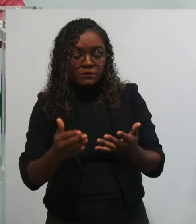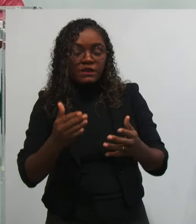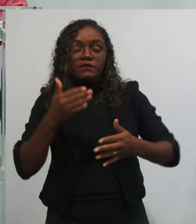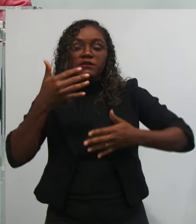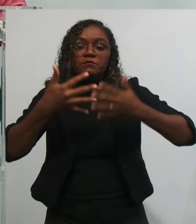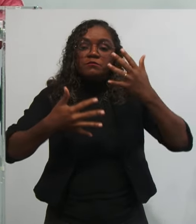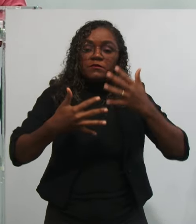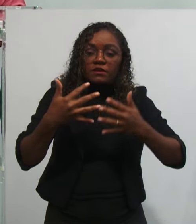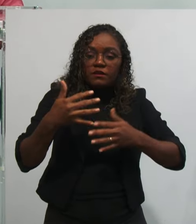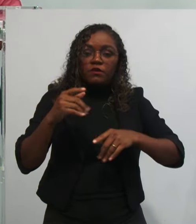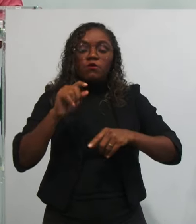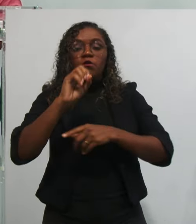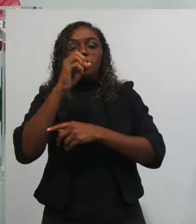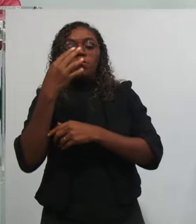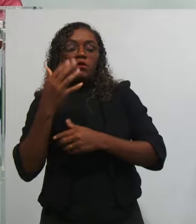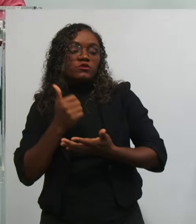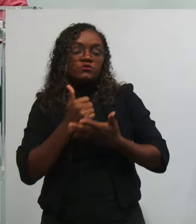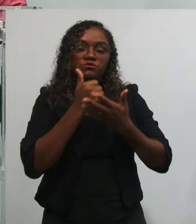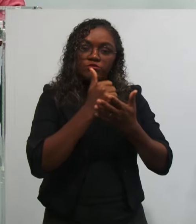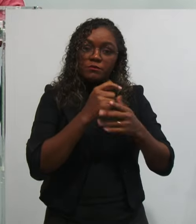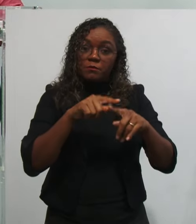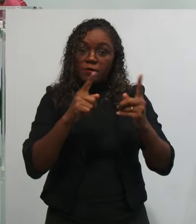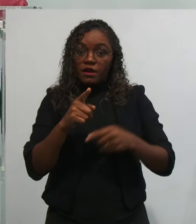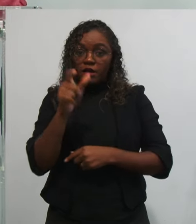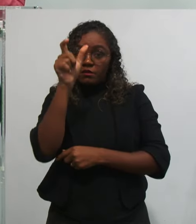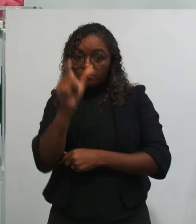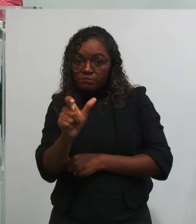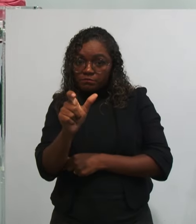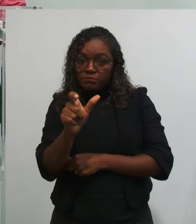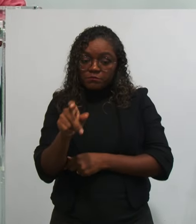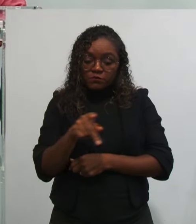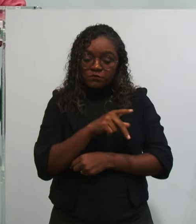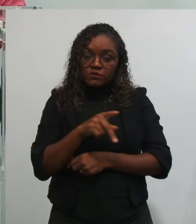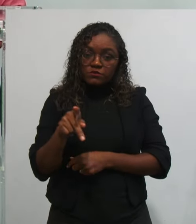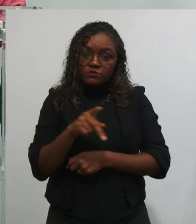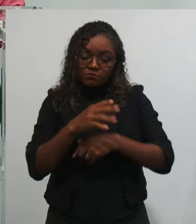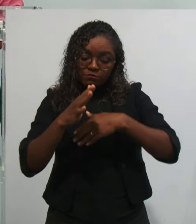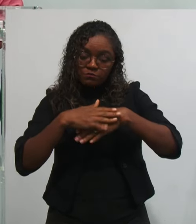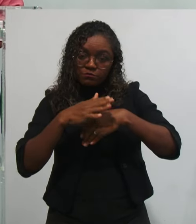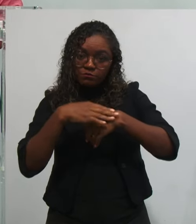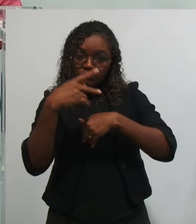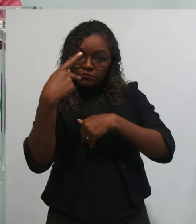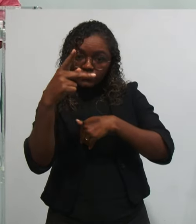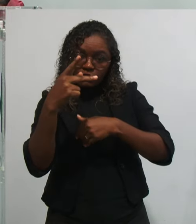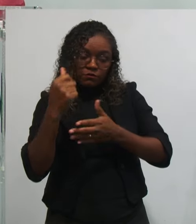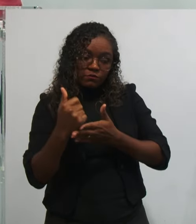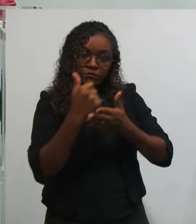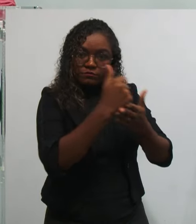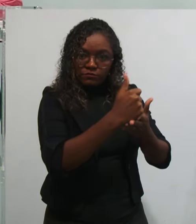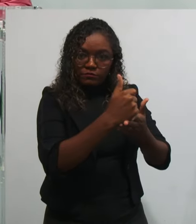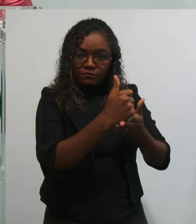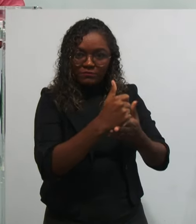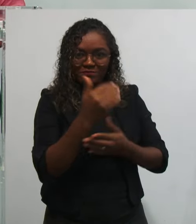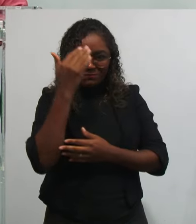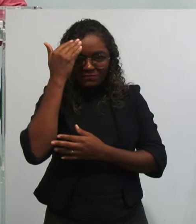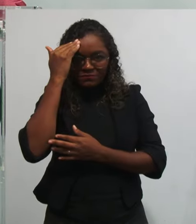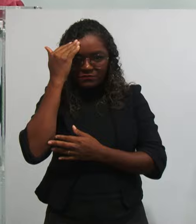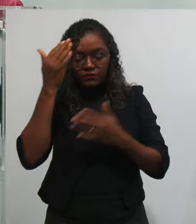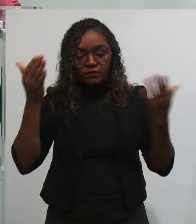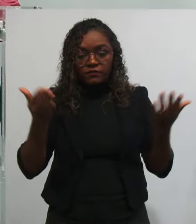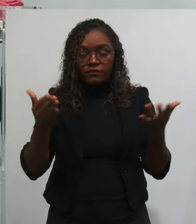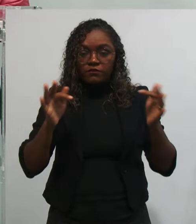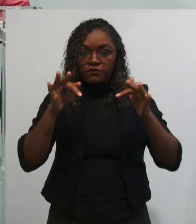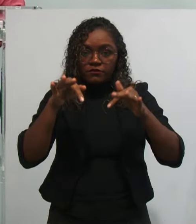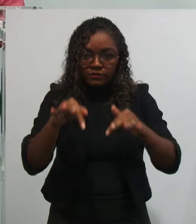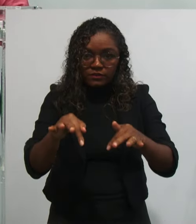chegar onde ele deveria chegar mas você como professor cabe a vocês zá pela aprendizagem dele eu vou ficando por aqui